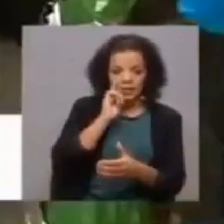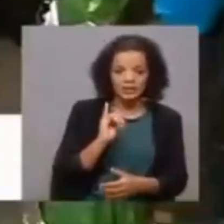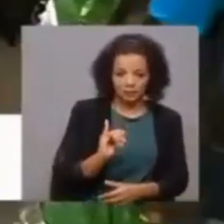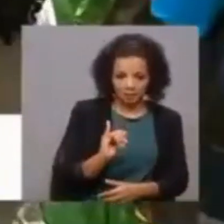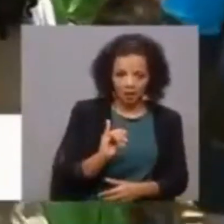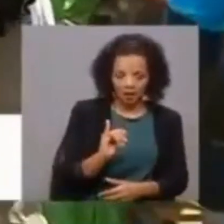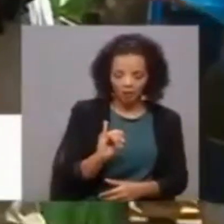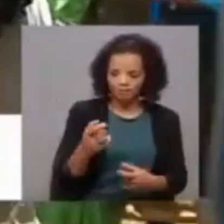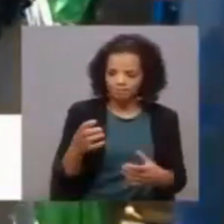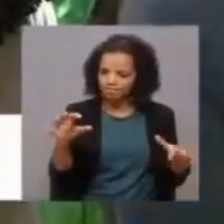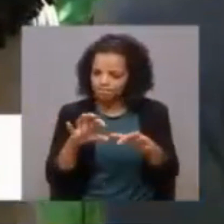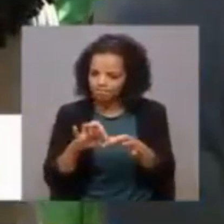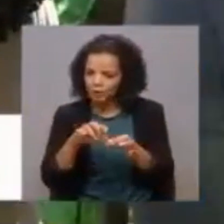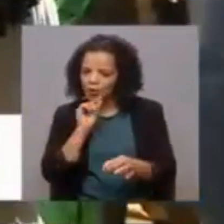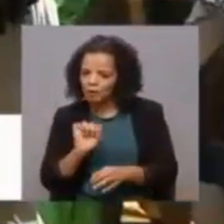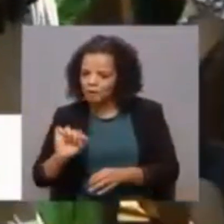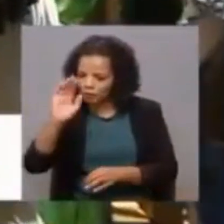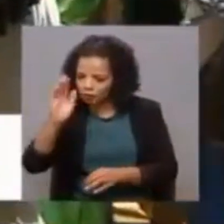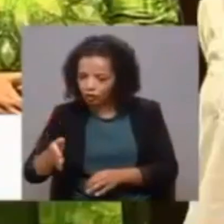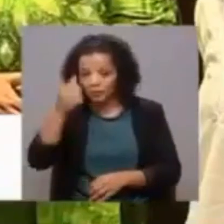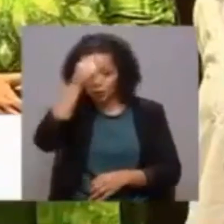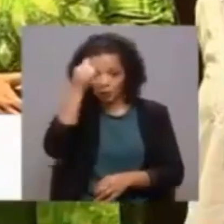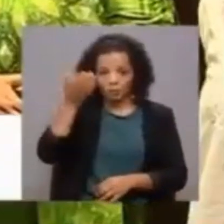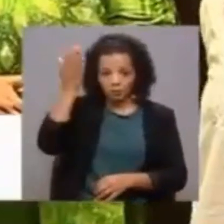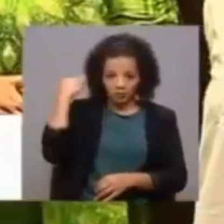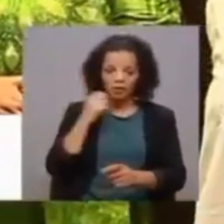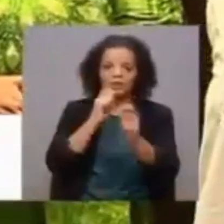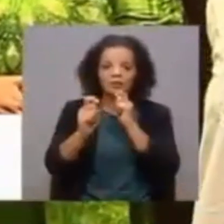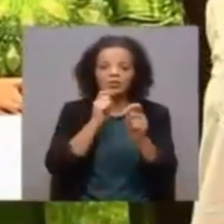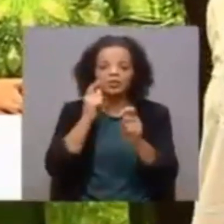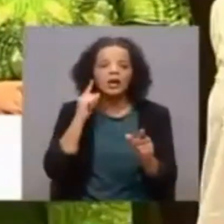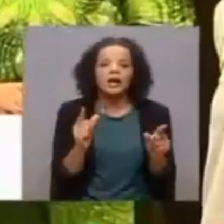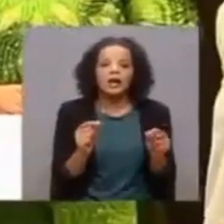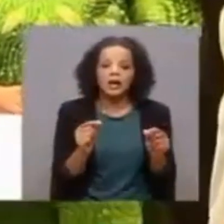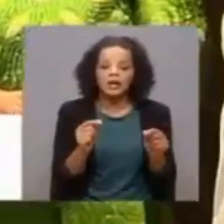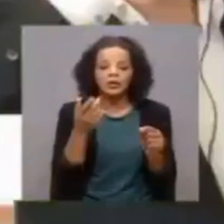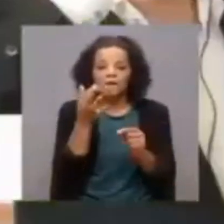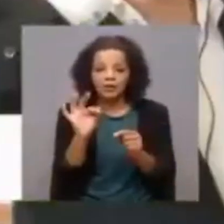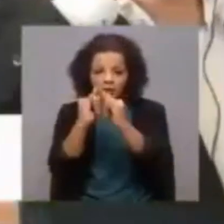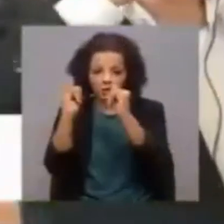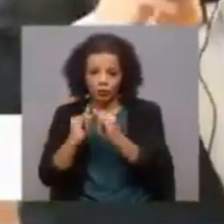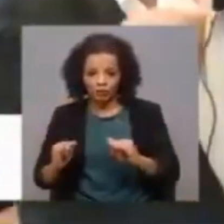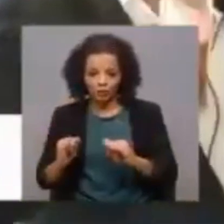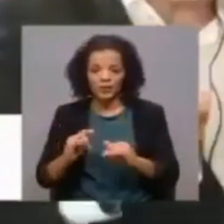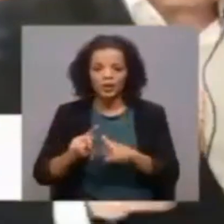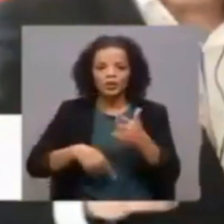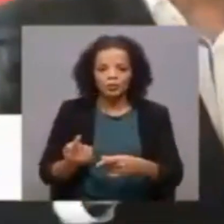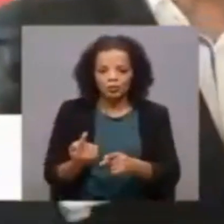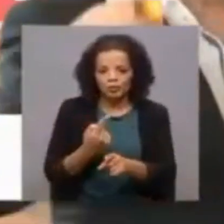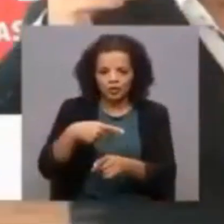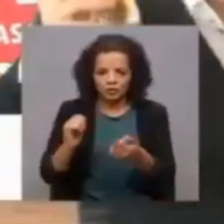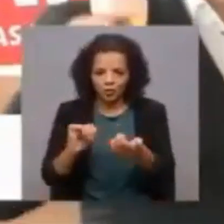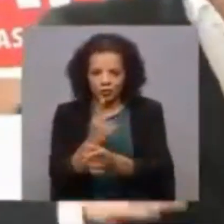Rui Pinto ao Luanda Leaks, foi no passado domingo, numa entrevista à Rádio France Internationale, pouco depois de vários órgãos de